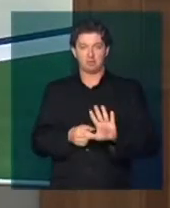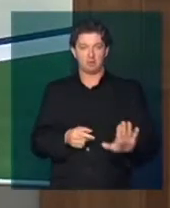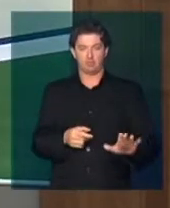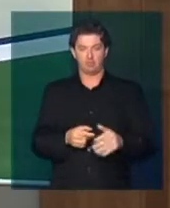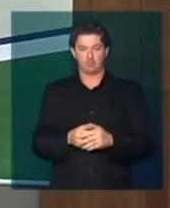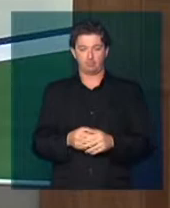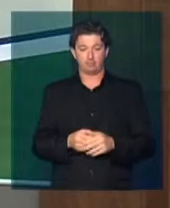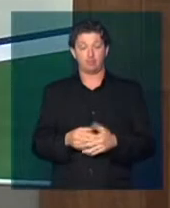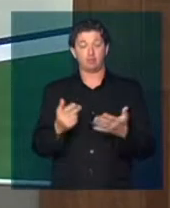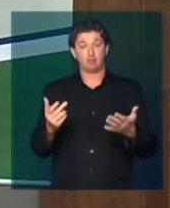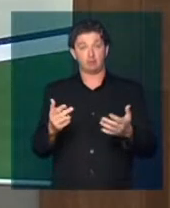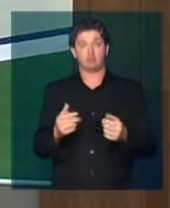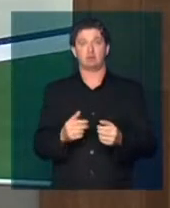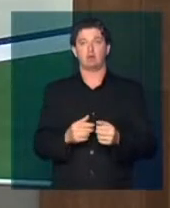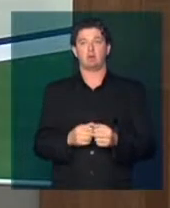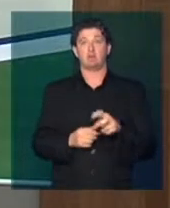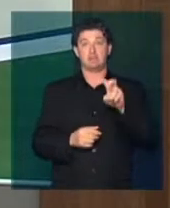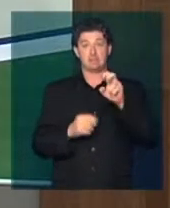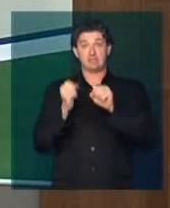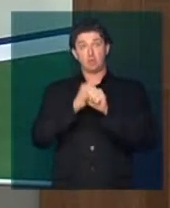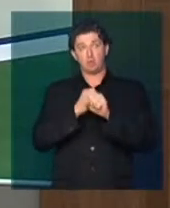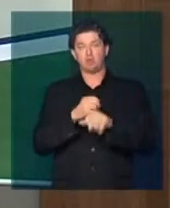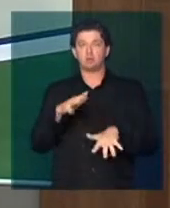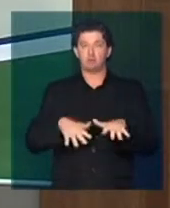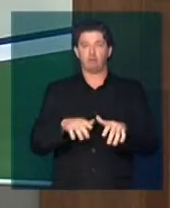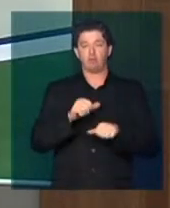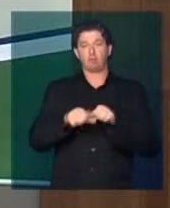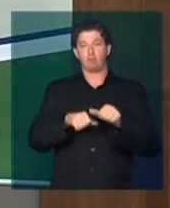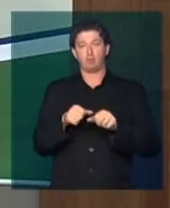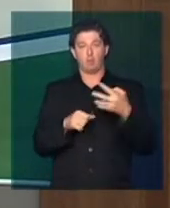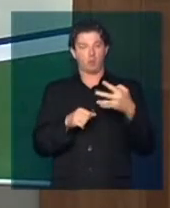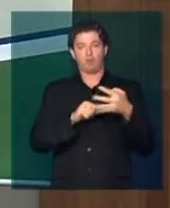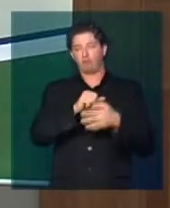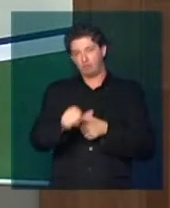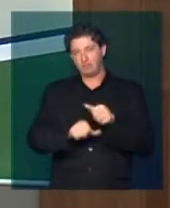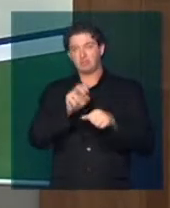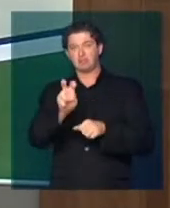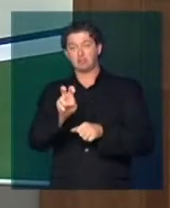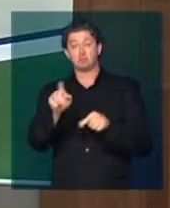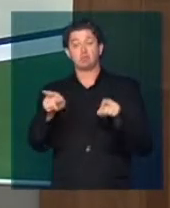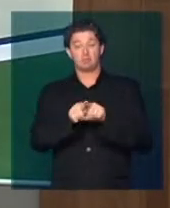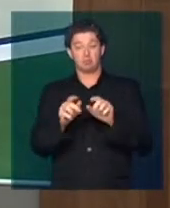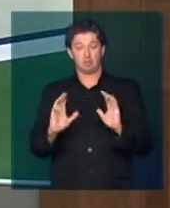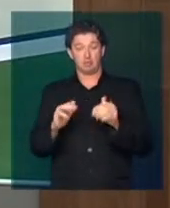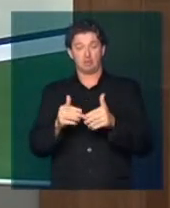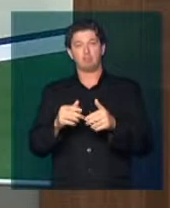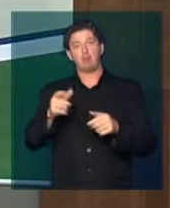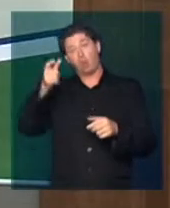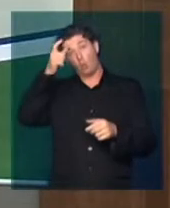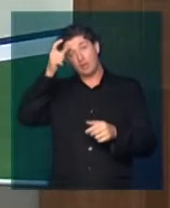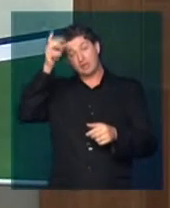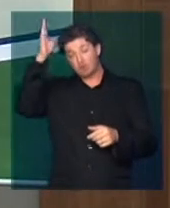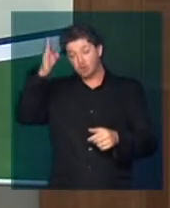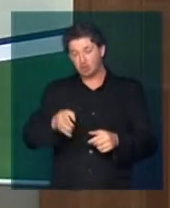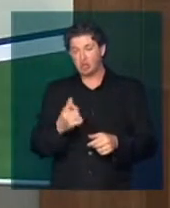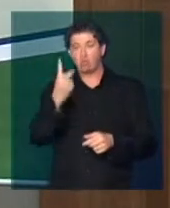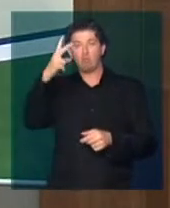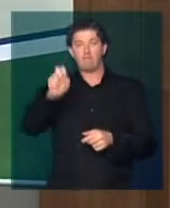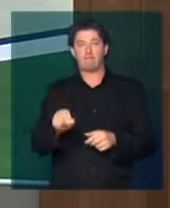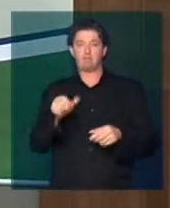reeleição, há uma tendência ao mandato de 5 anos. E também uma tendência na comissão para a coincidência das